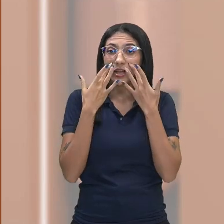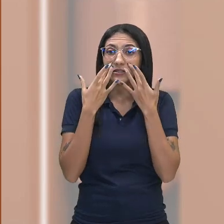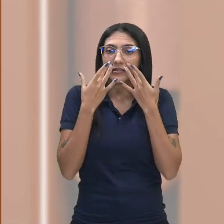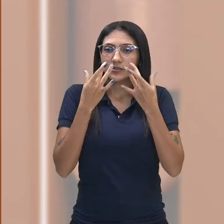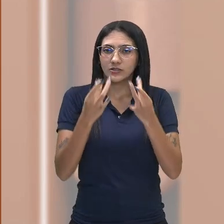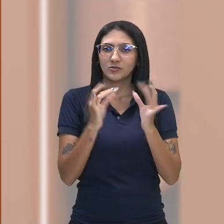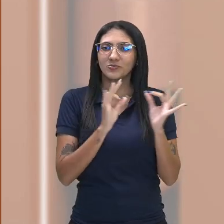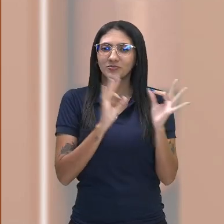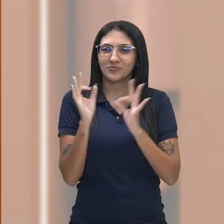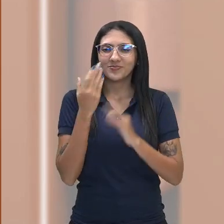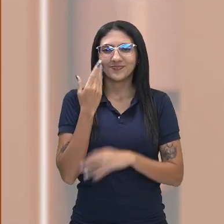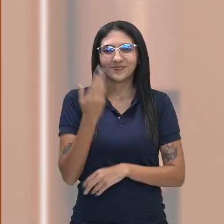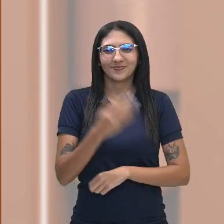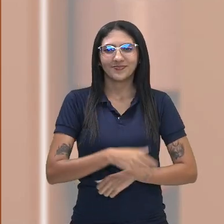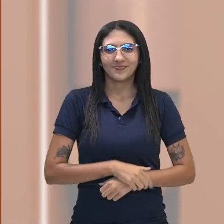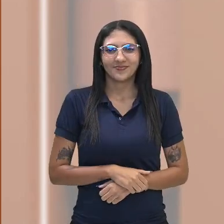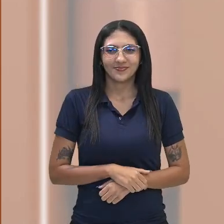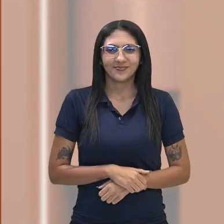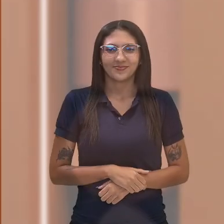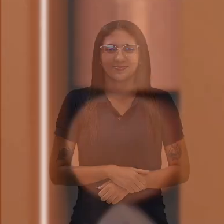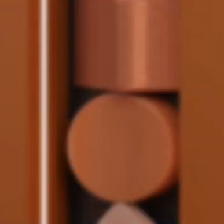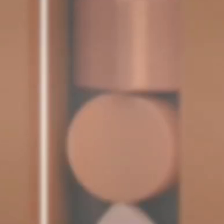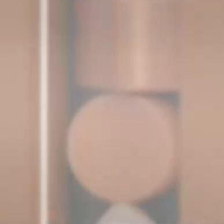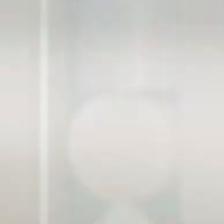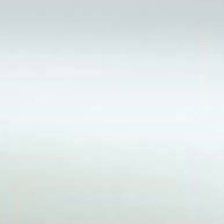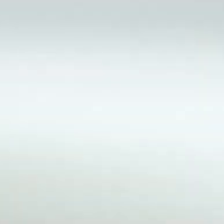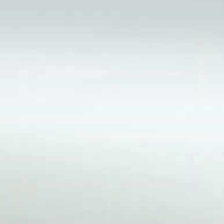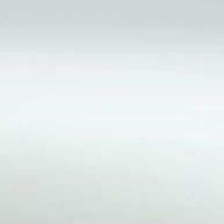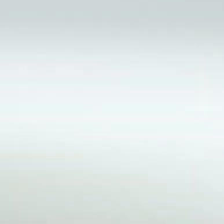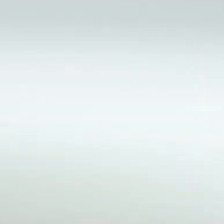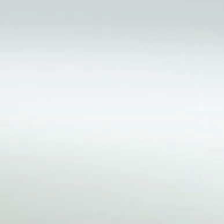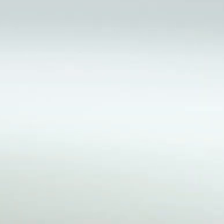atenção na aula e me acompanha.